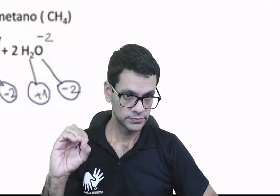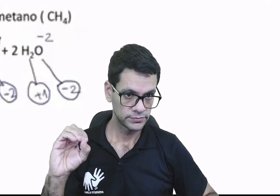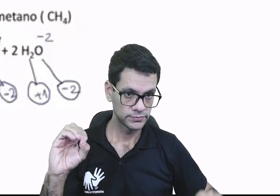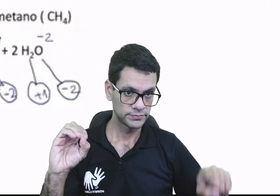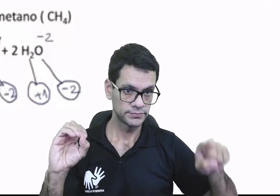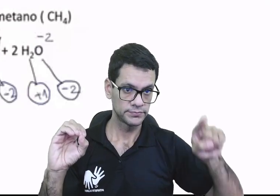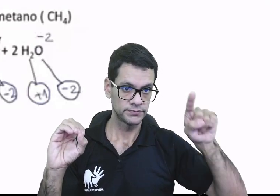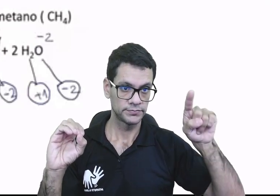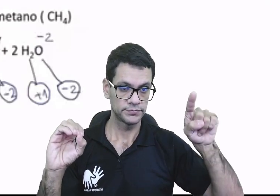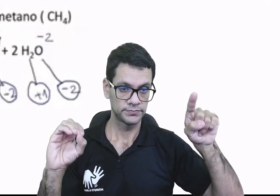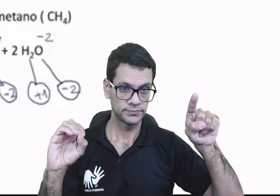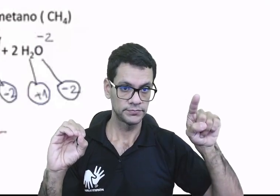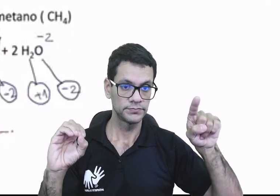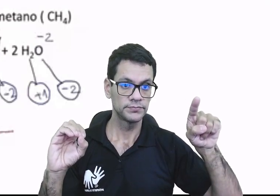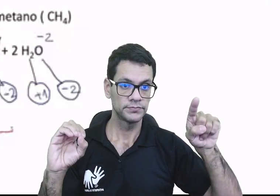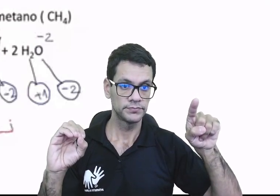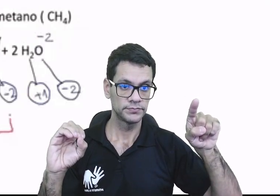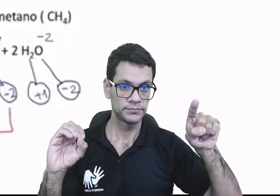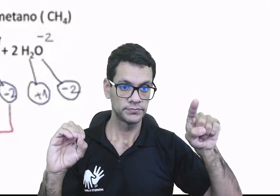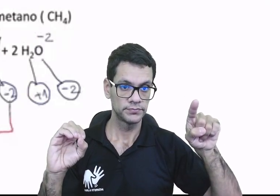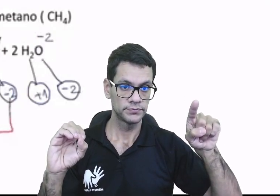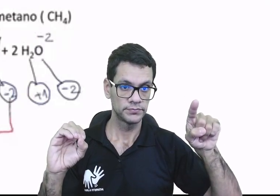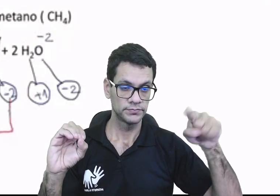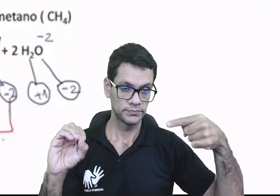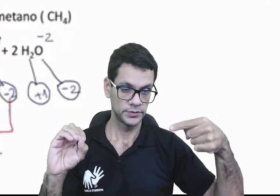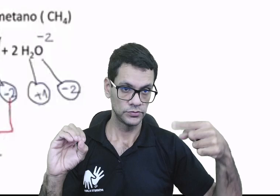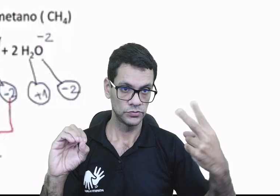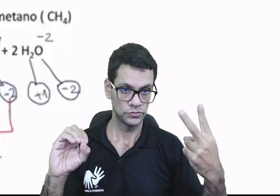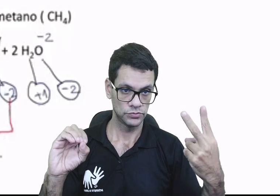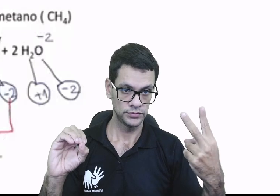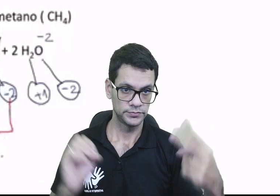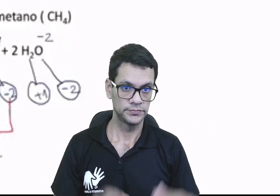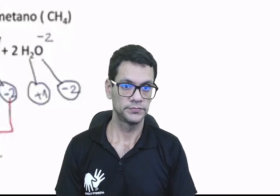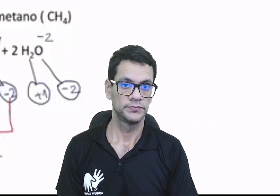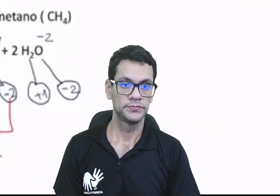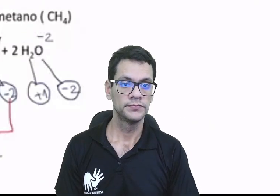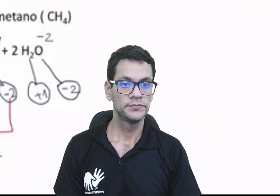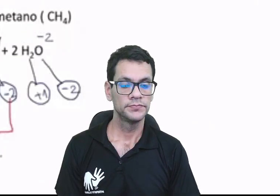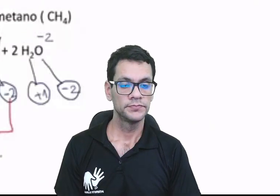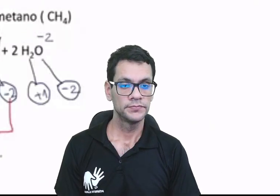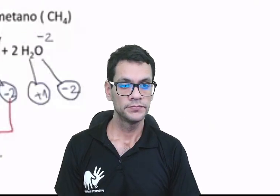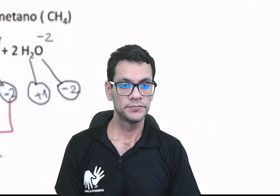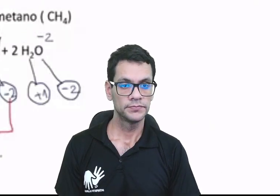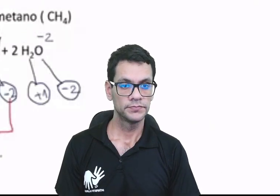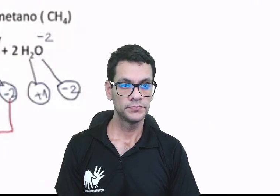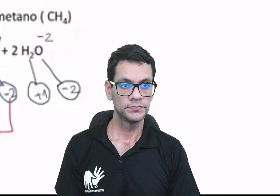0. Ele passou para menos 2.